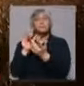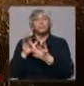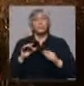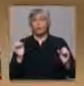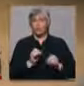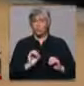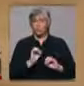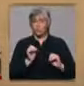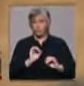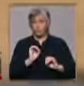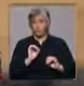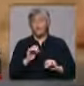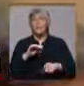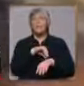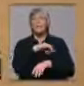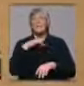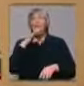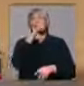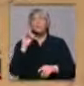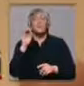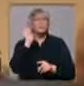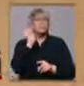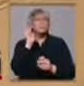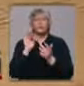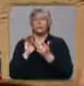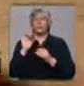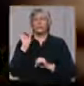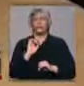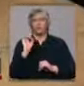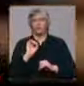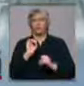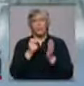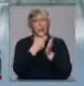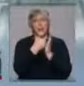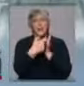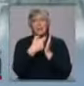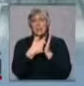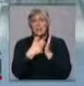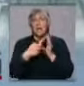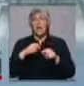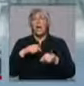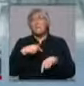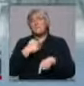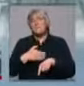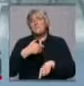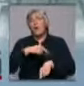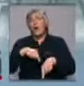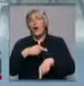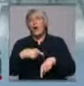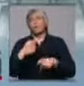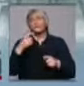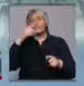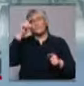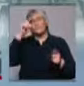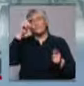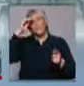conseguiram apurar, o médico da família também não. Com base nestas duas linhas e poucas horas depois, a magistrada de turno,